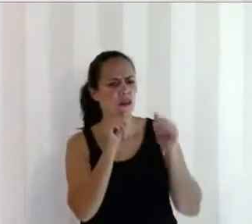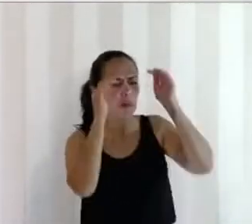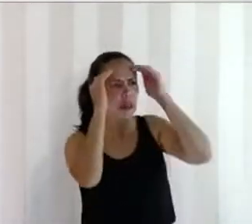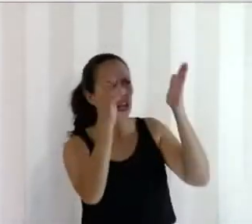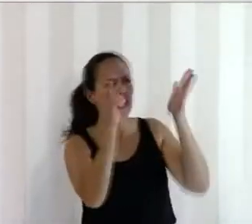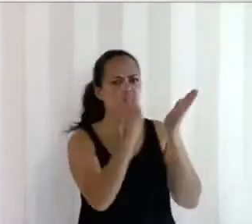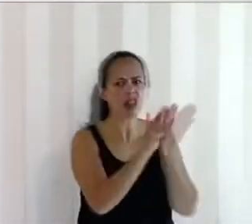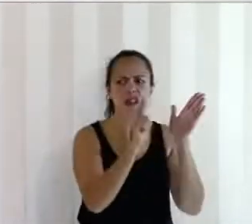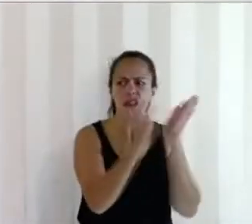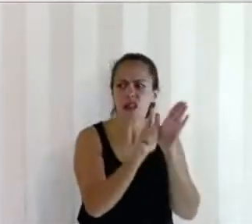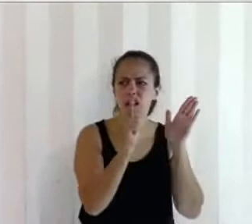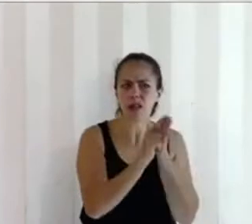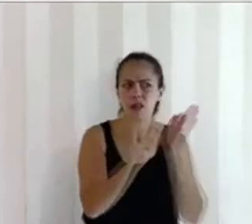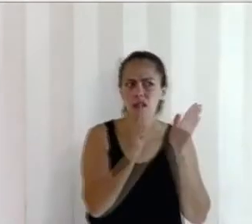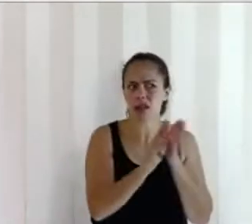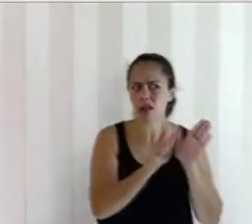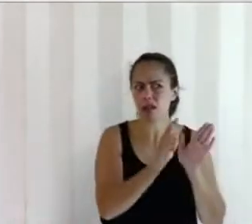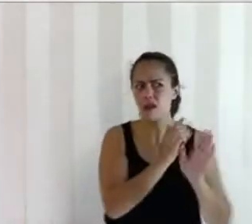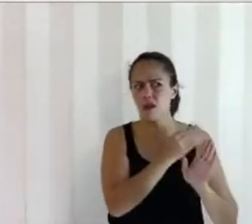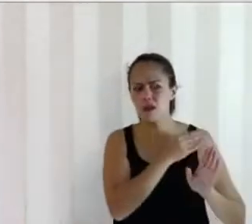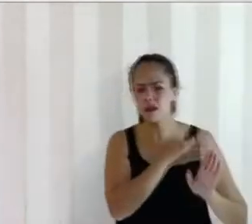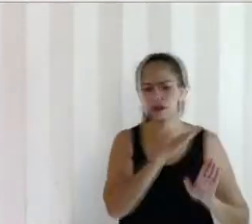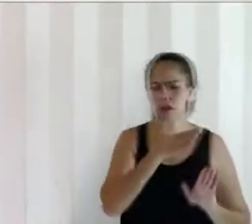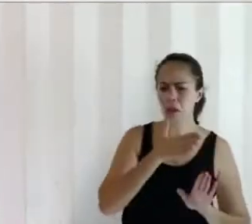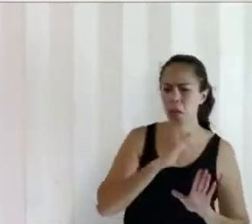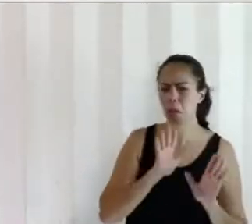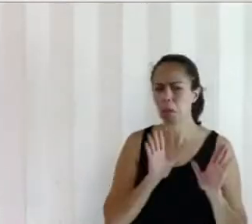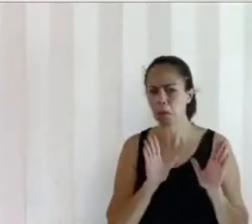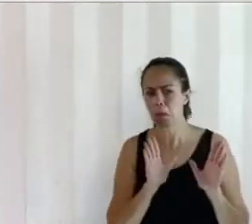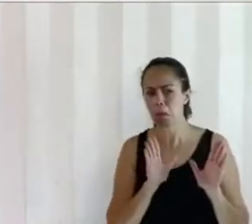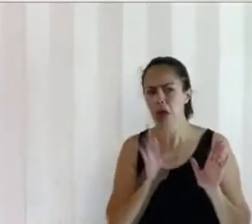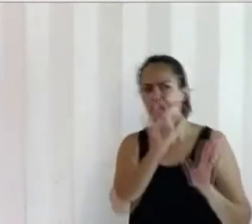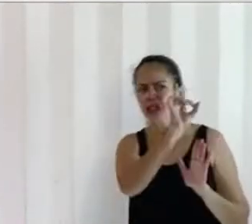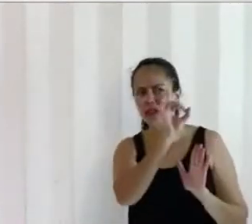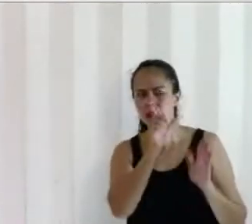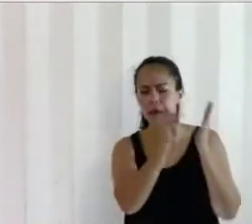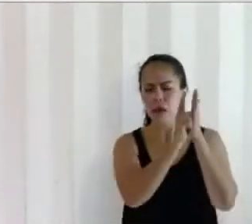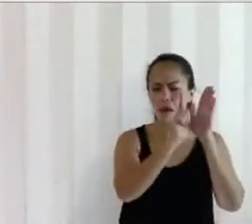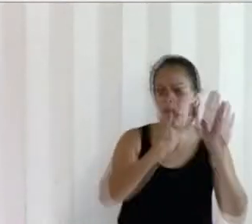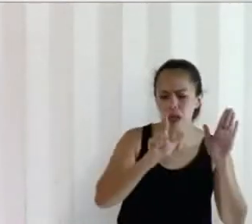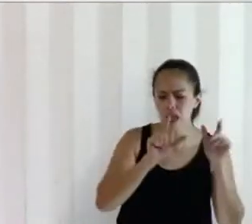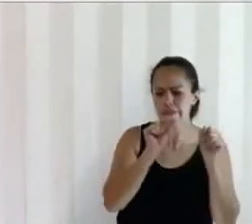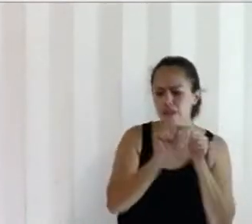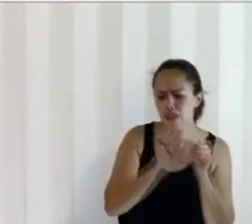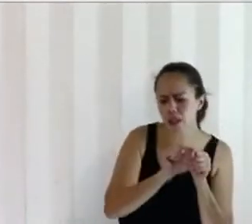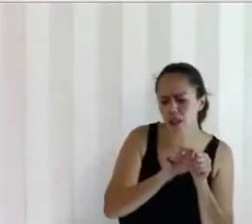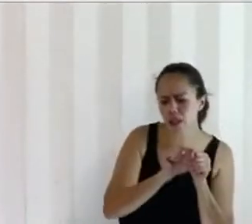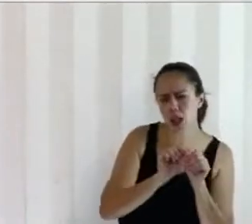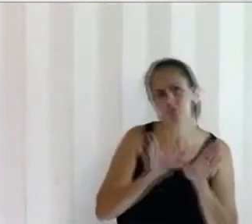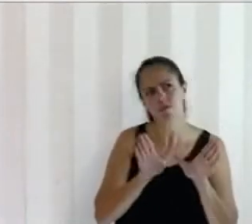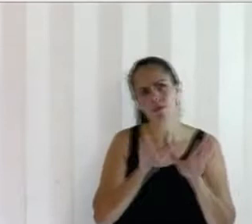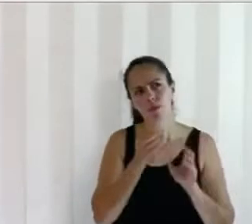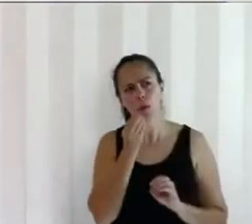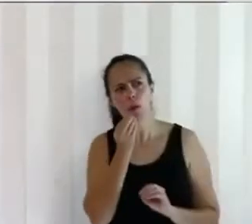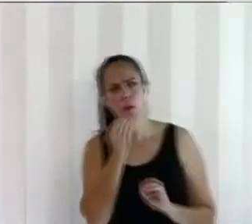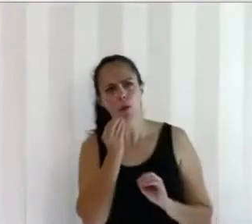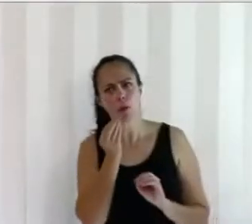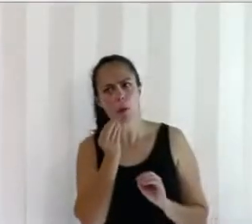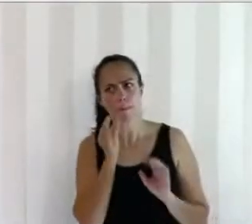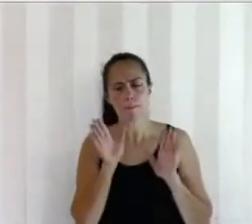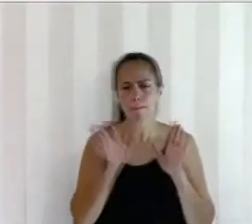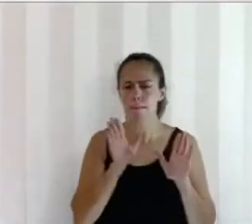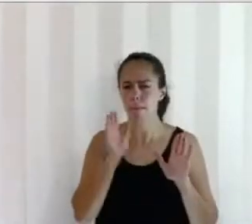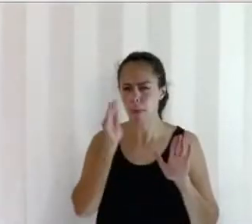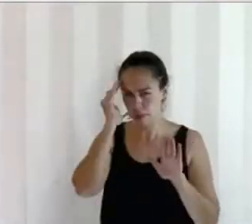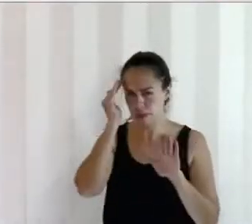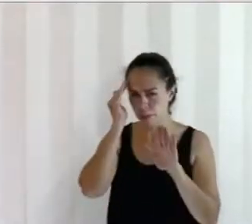a justiça que está em nós tem de ser maior do que a justiça dos escribas